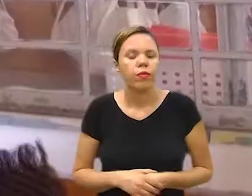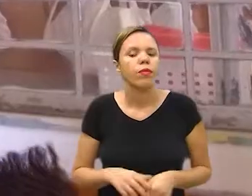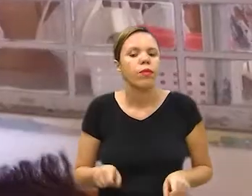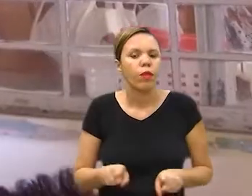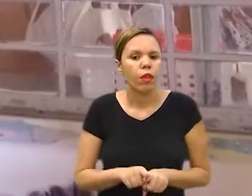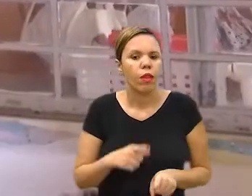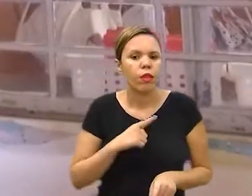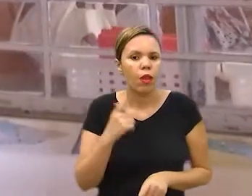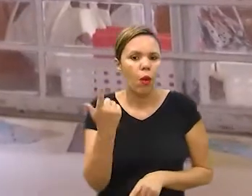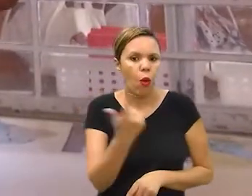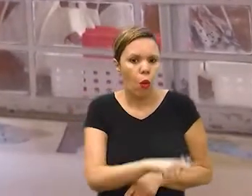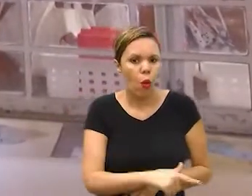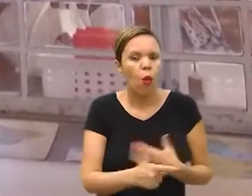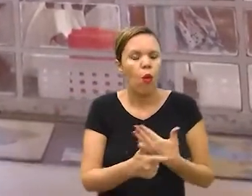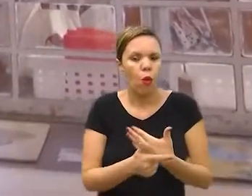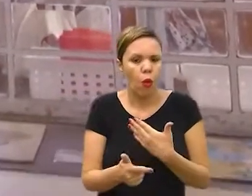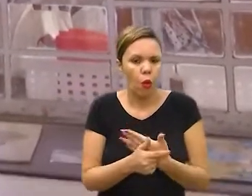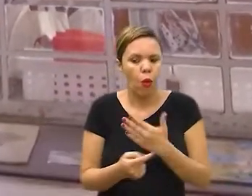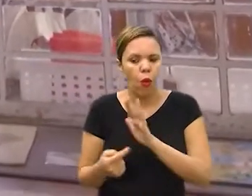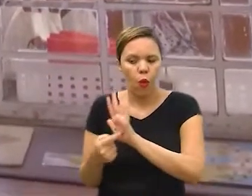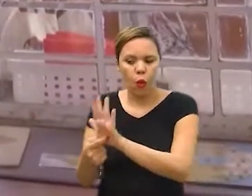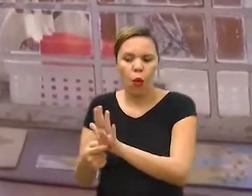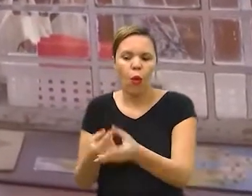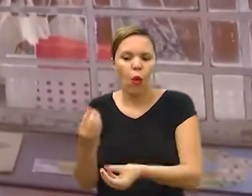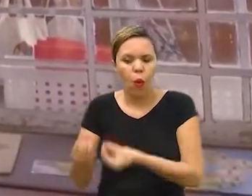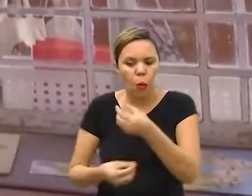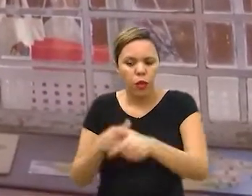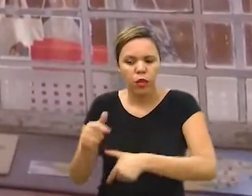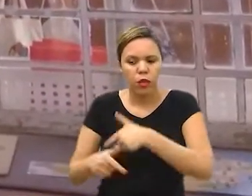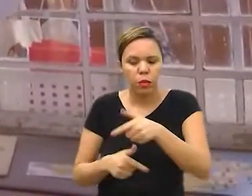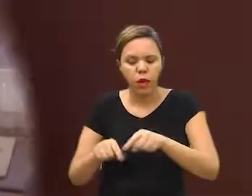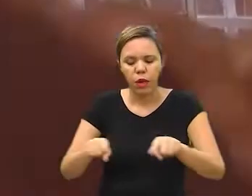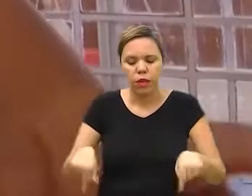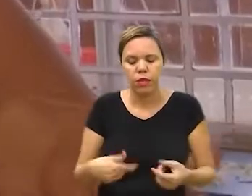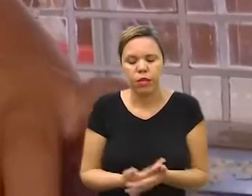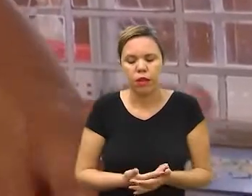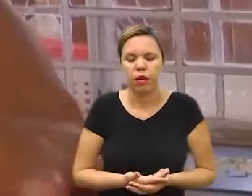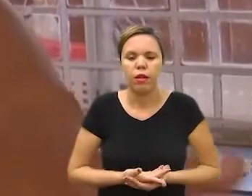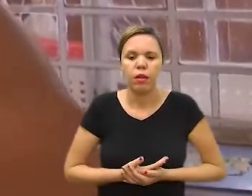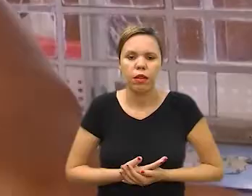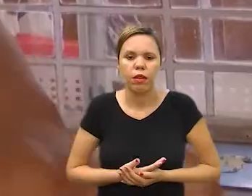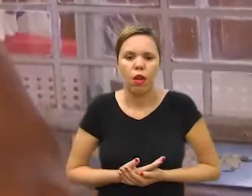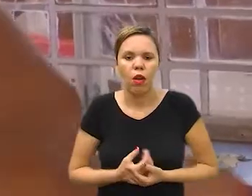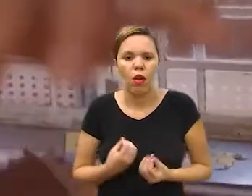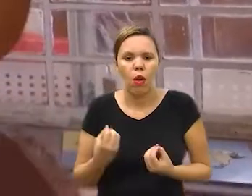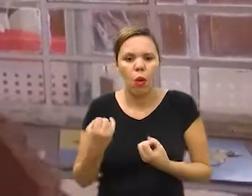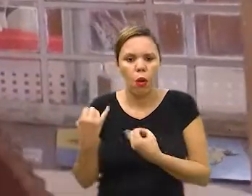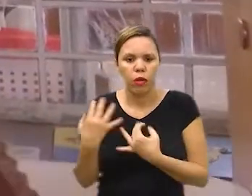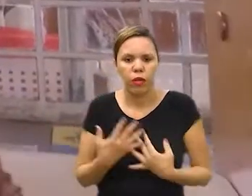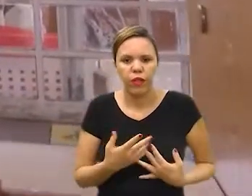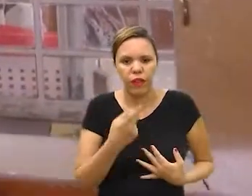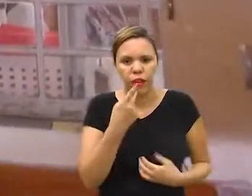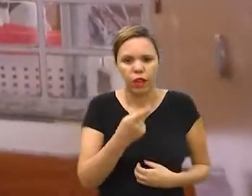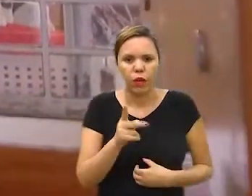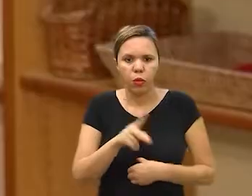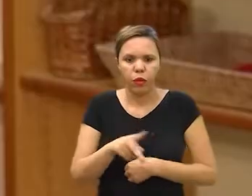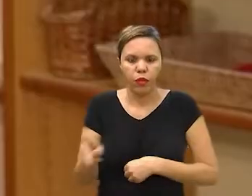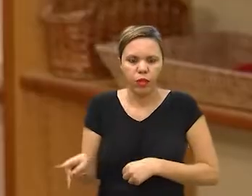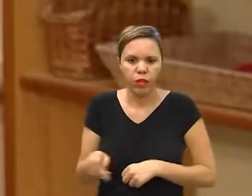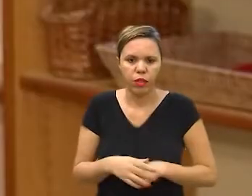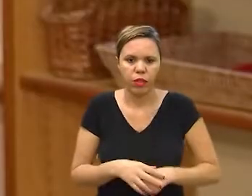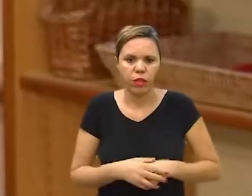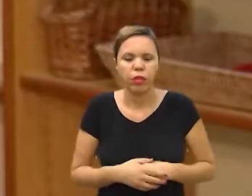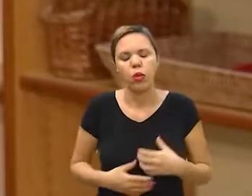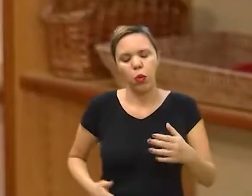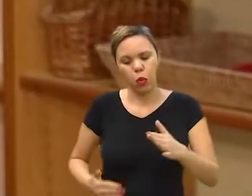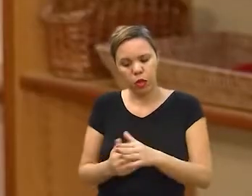ter a outra função, que é apresentar como é que faz um trabalho na sala. Então, como a Nick estava falando, é ele que vai ser